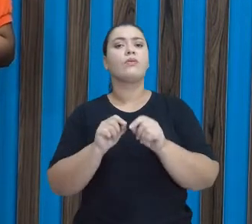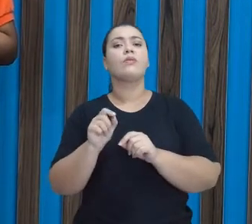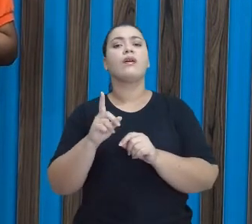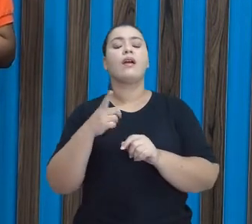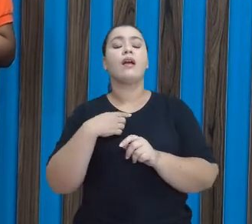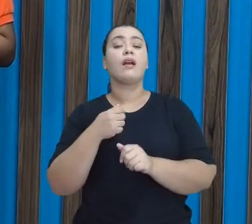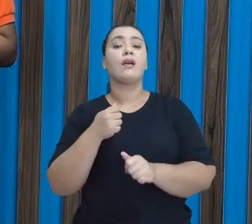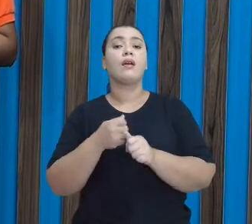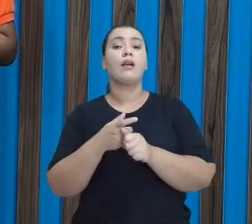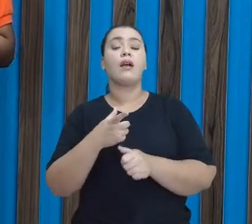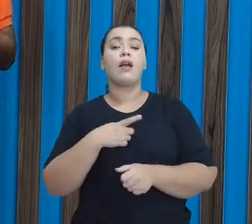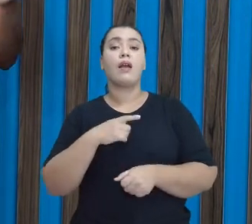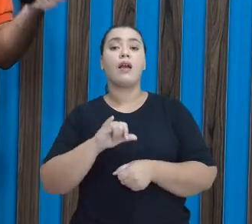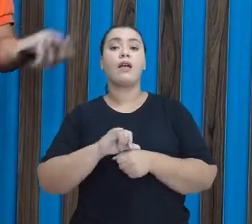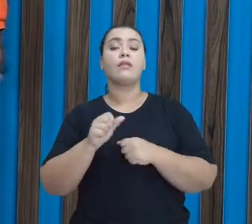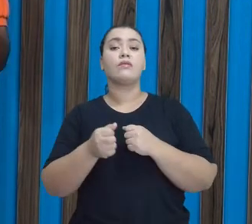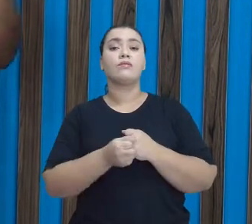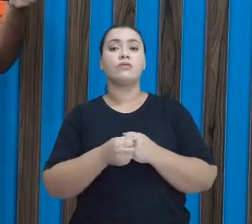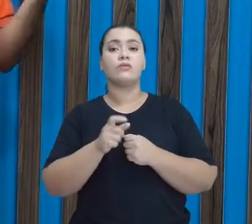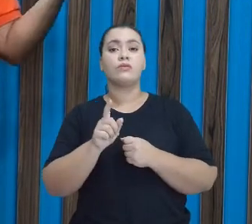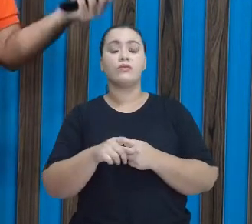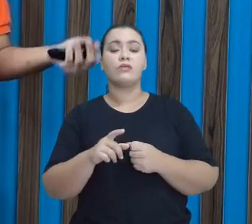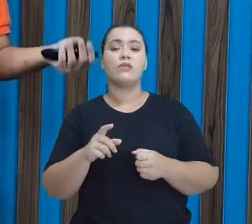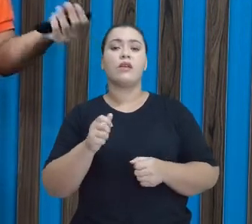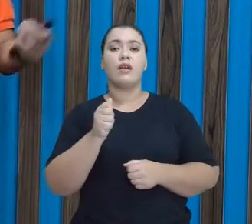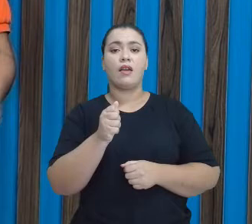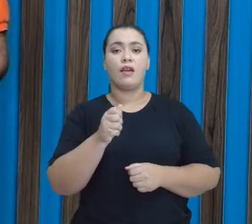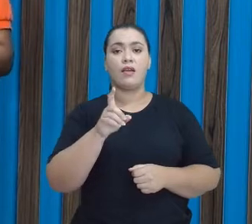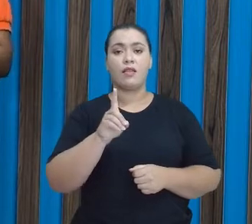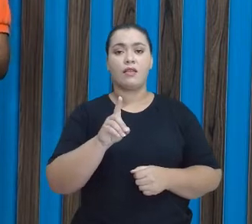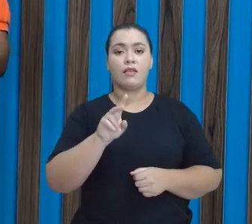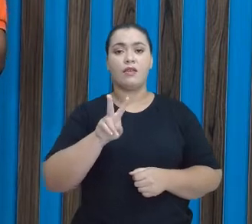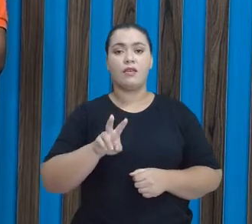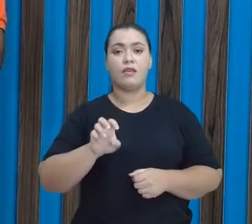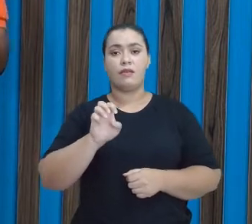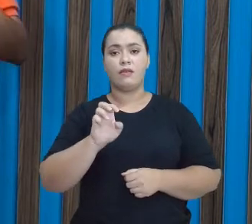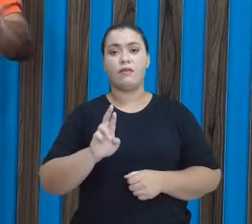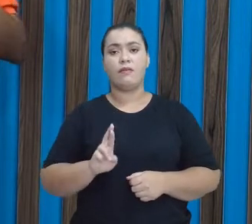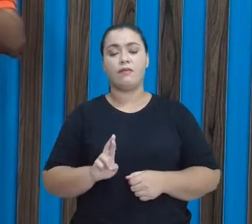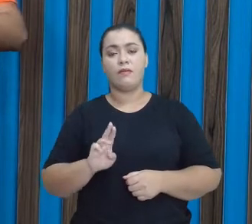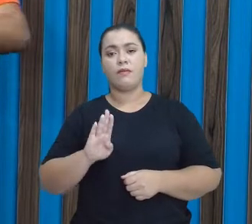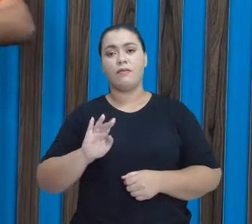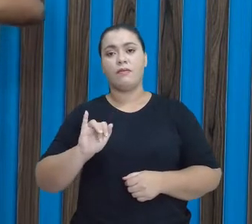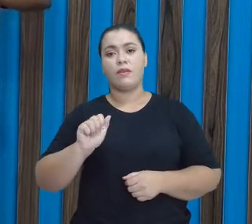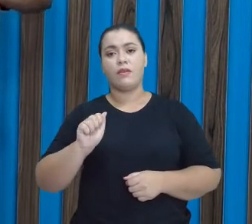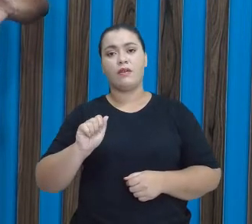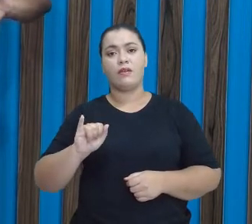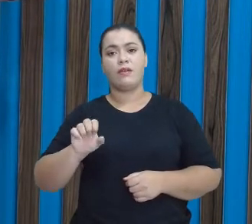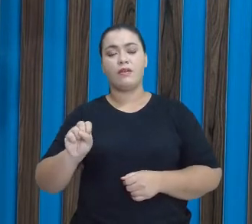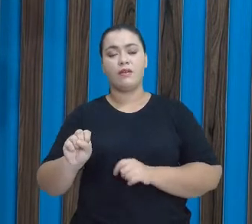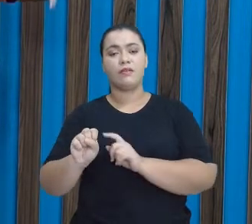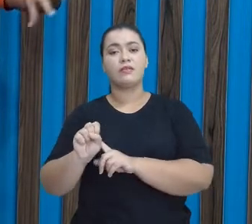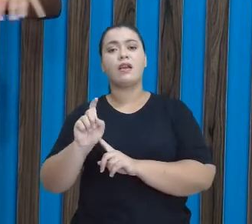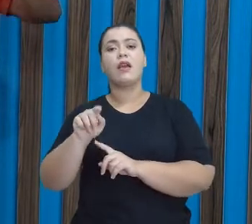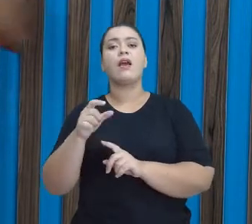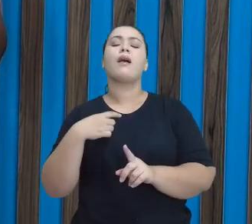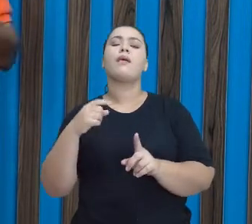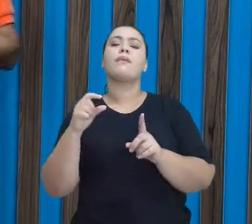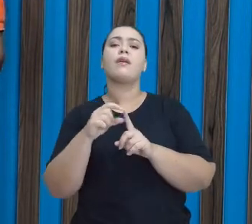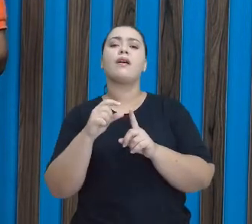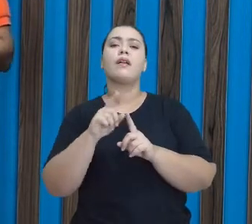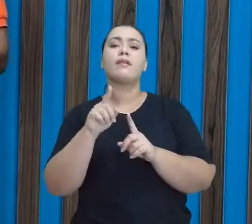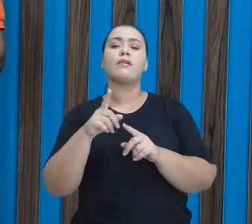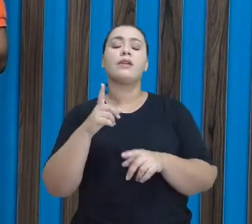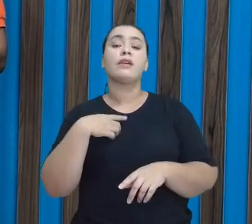adjuntos adverbiais. E o que raio são adjuntos adverbiais? São aquelas palavrinhas que vão demonstrar a circunstância